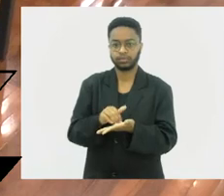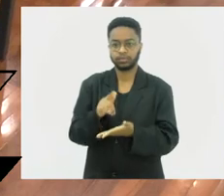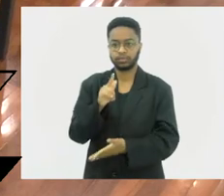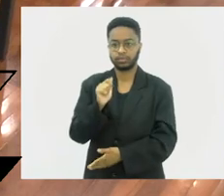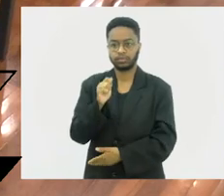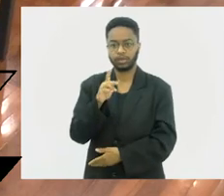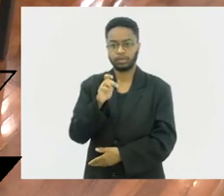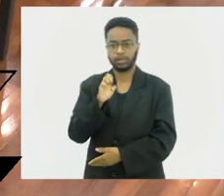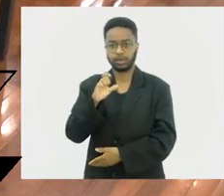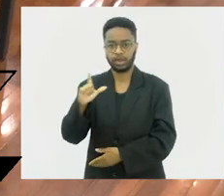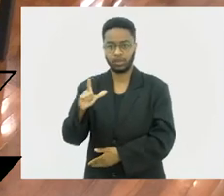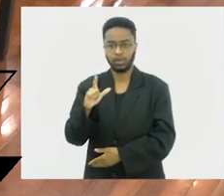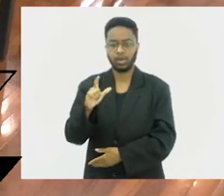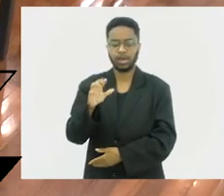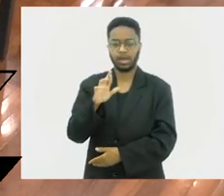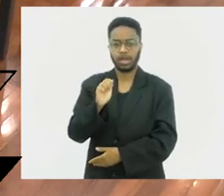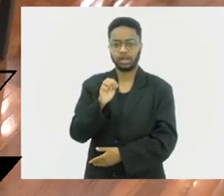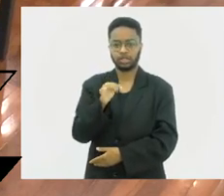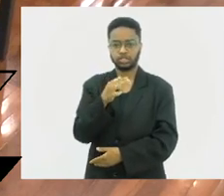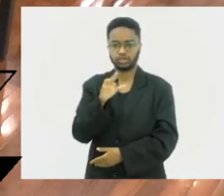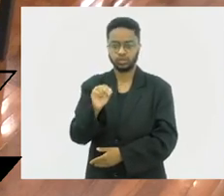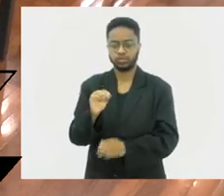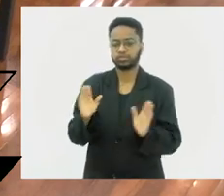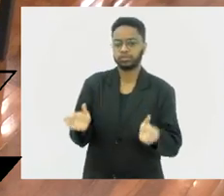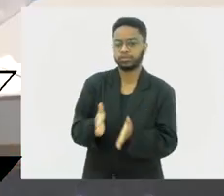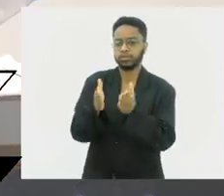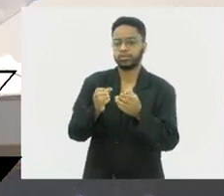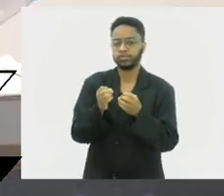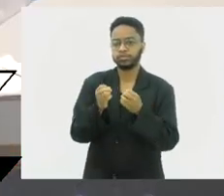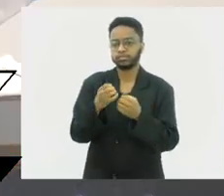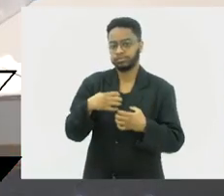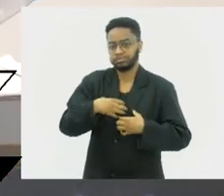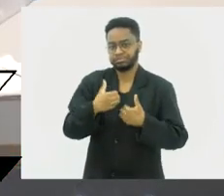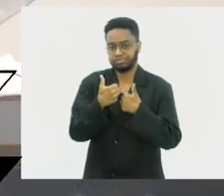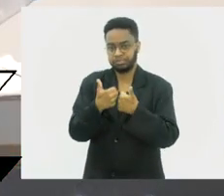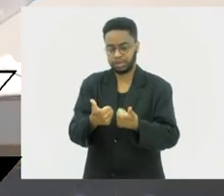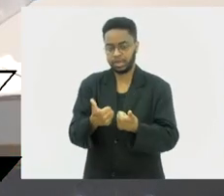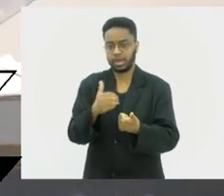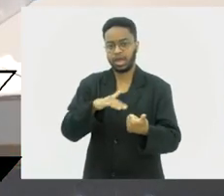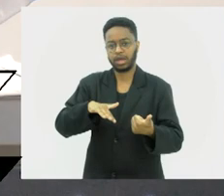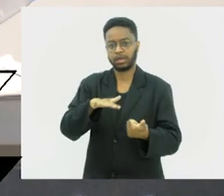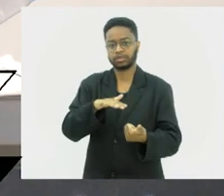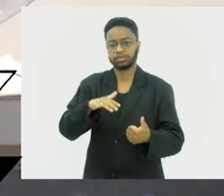Gabriel Ratinho, de Promoção e Bem-Estar Animal da cidade de São João de Meriti. Seja bem-vindo.